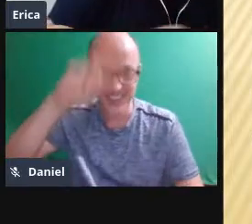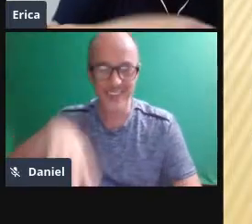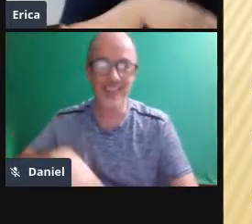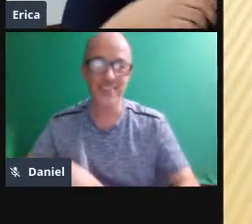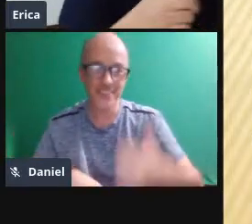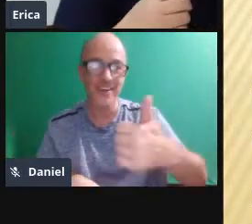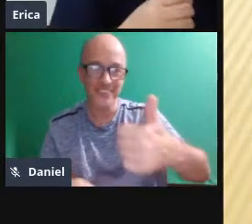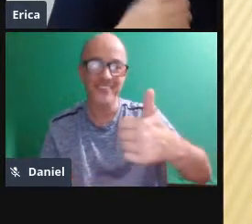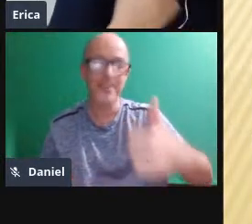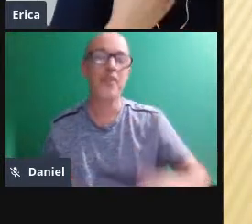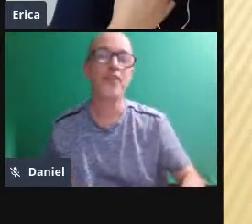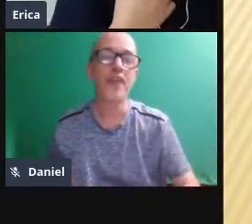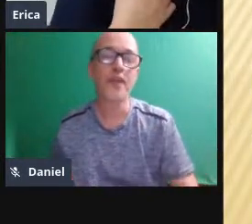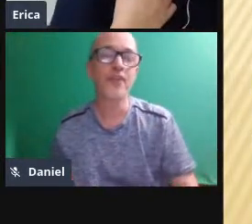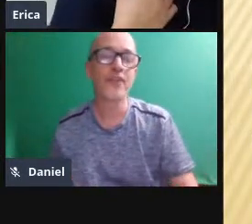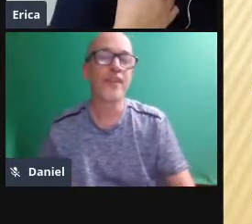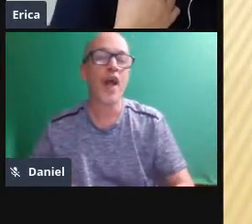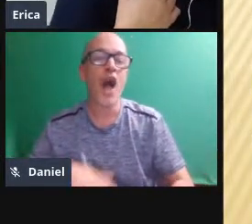Tá.